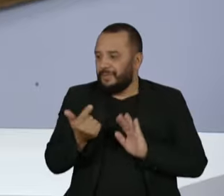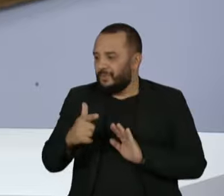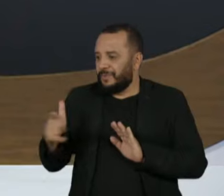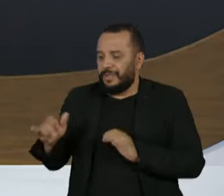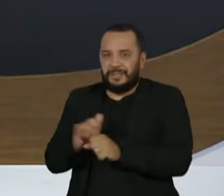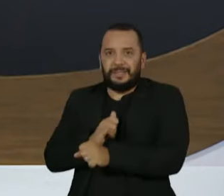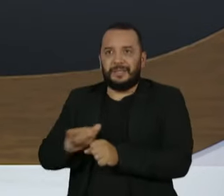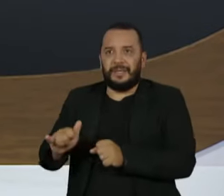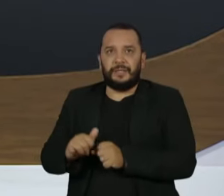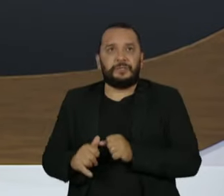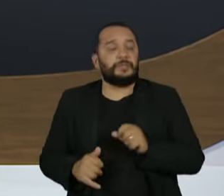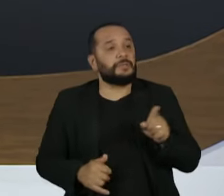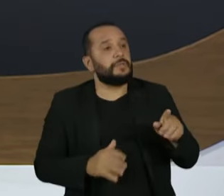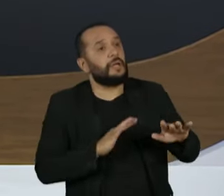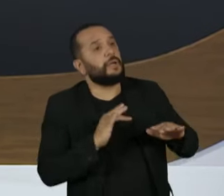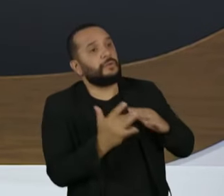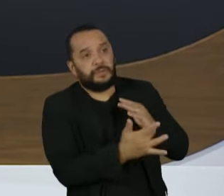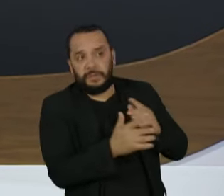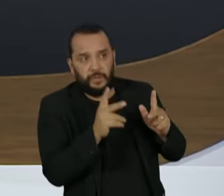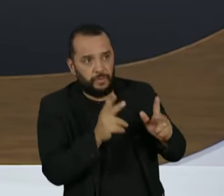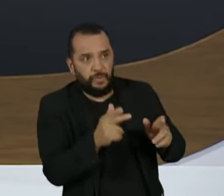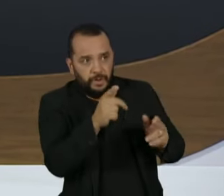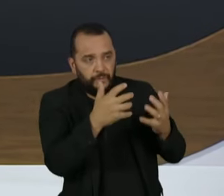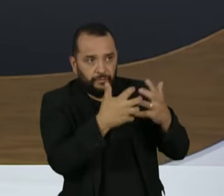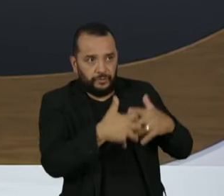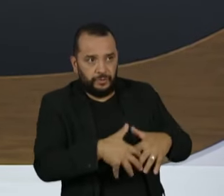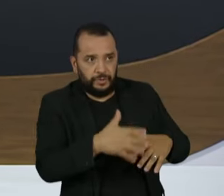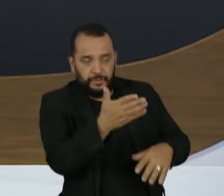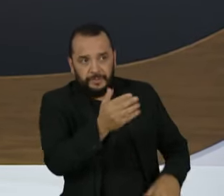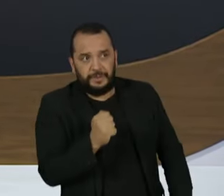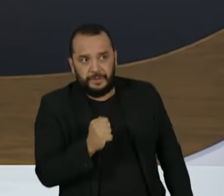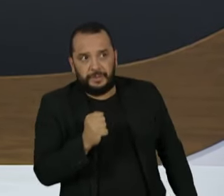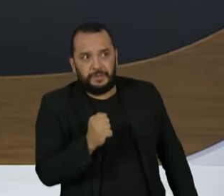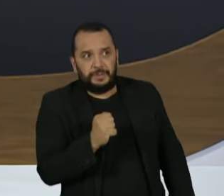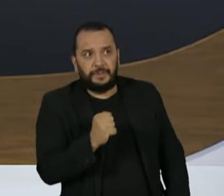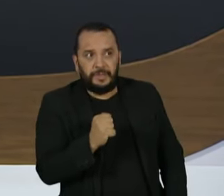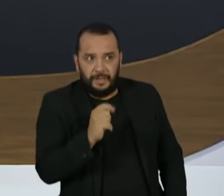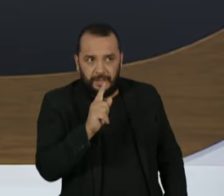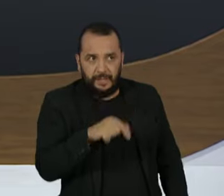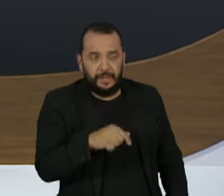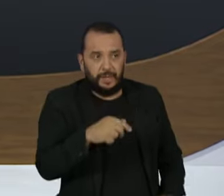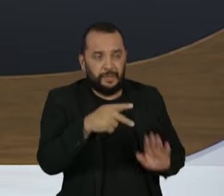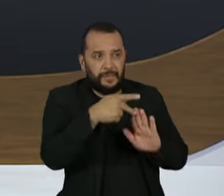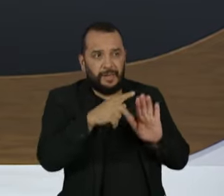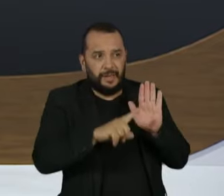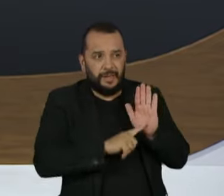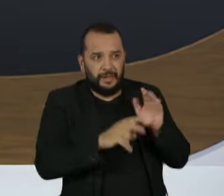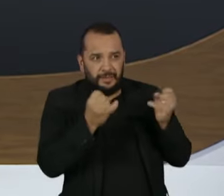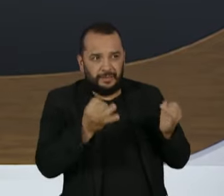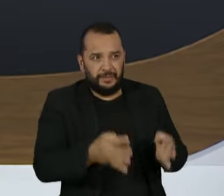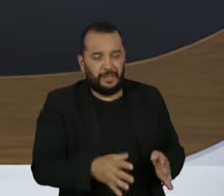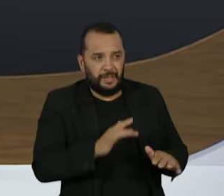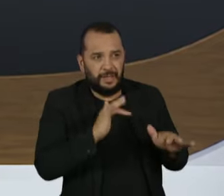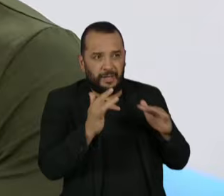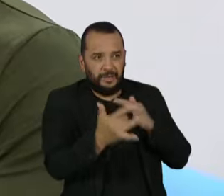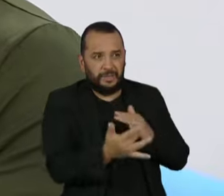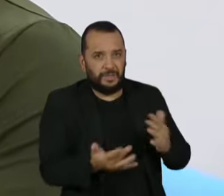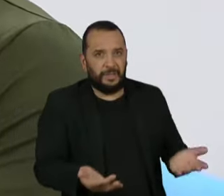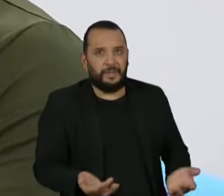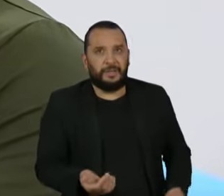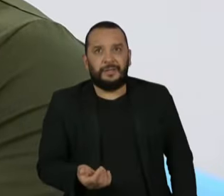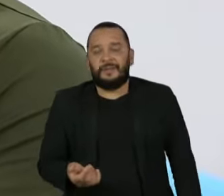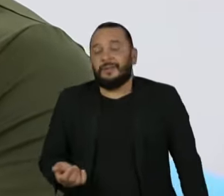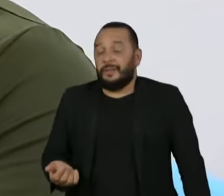em relação às redes sociais a mesma coisa porque acho que a pergunta dele também vai muito encontro do pl que fala muito de redes sociais